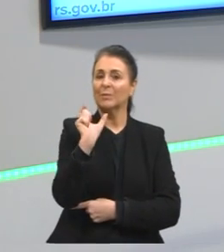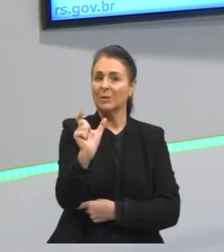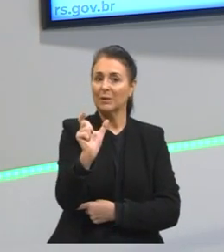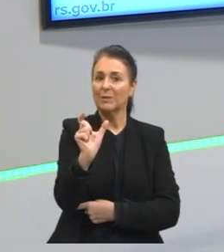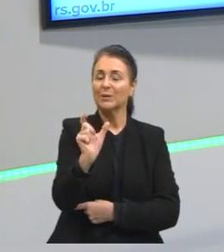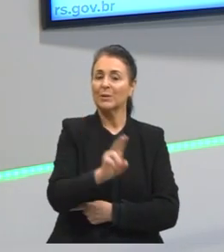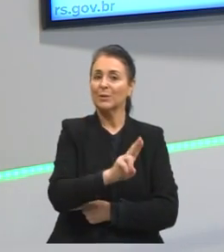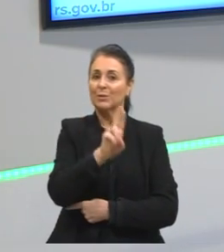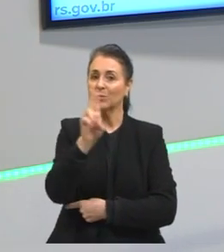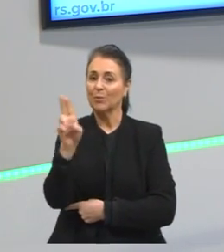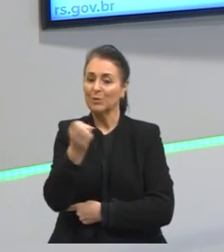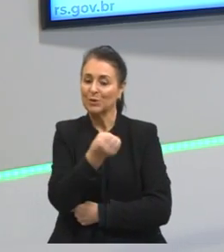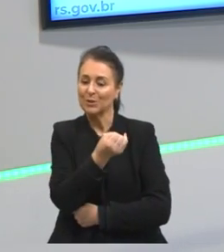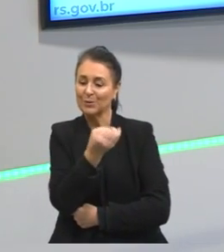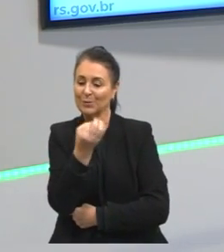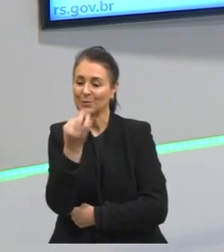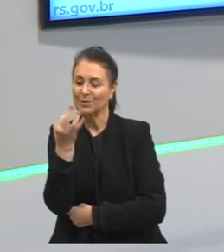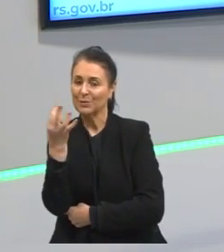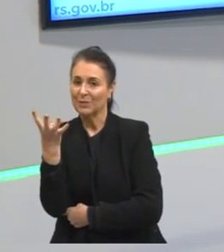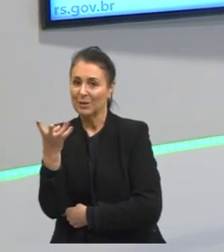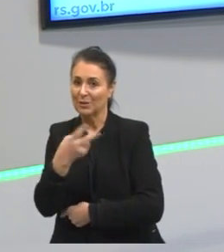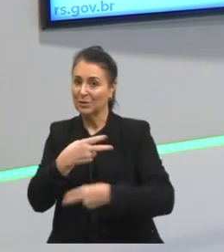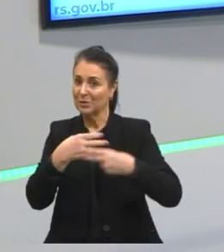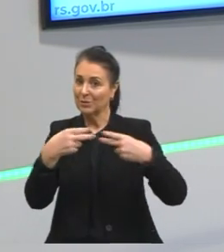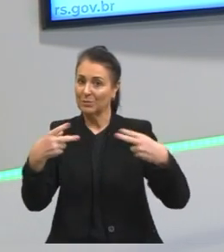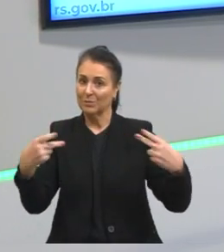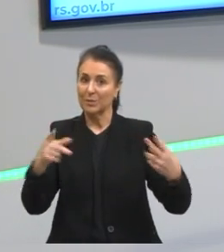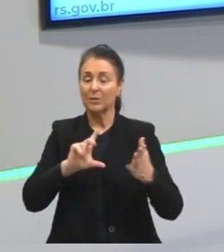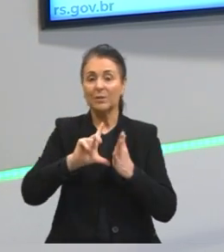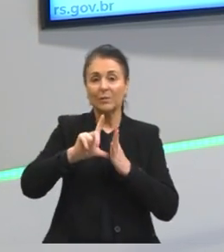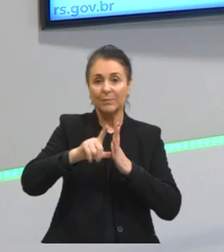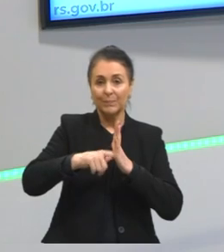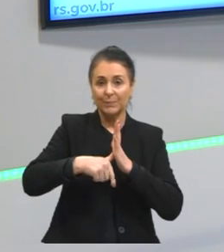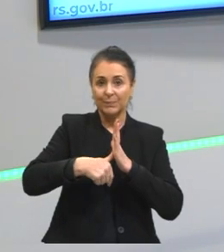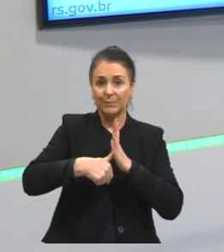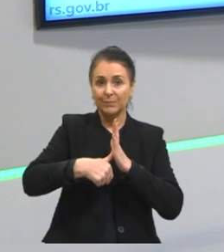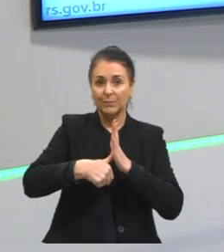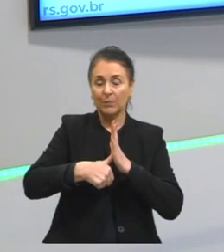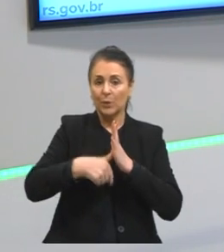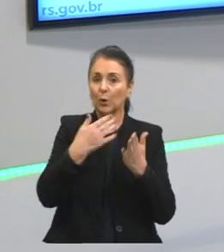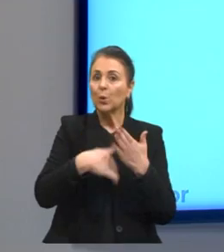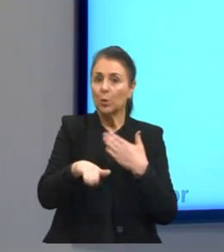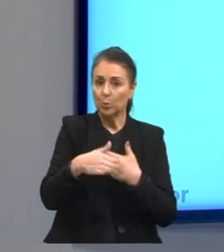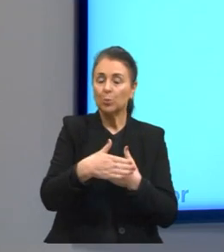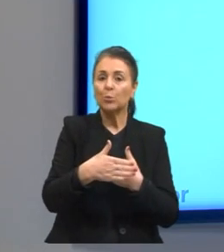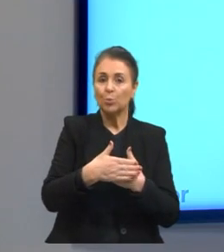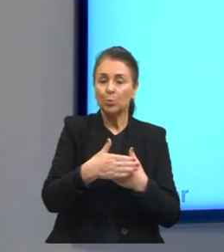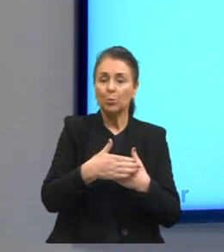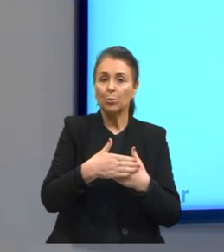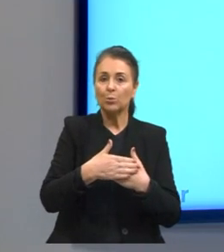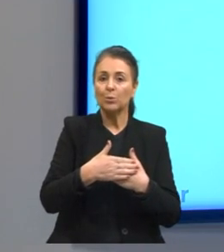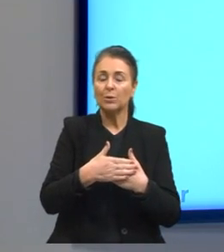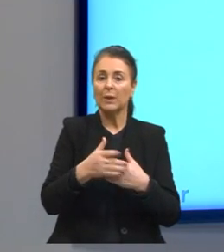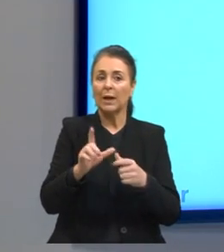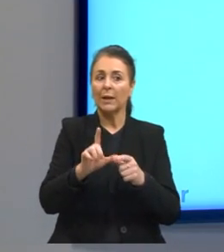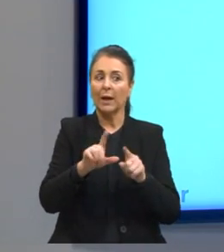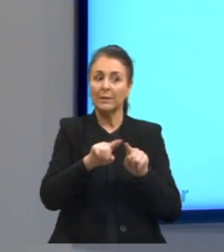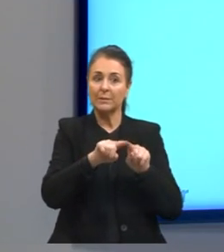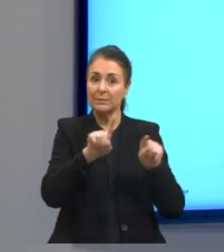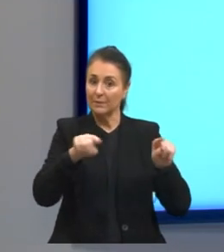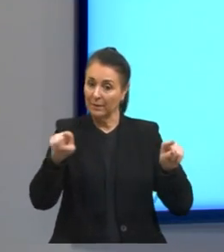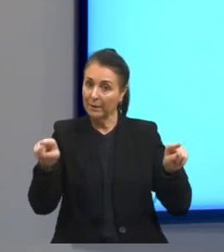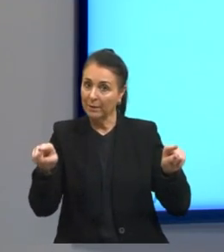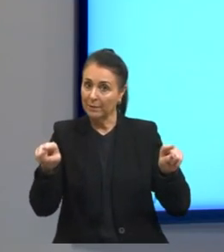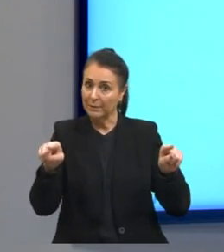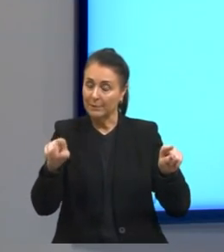nomear quantidades. Depois, tudo isso ainda nas classes variáveis. Gente,